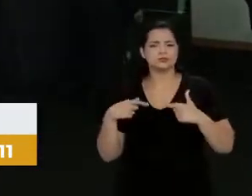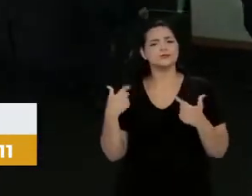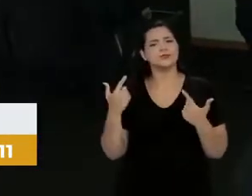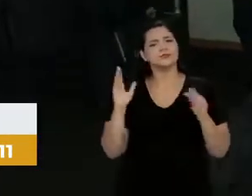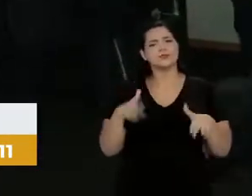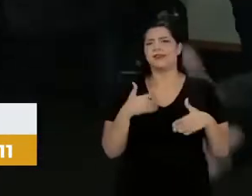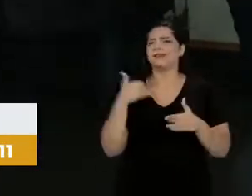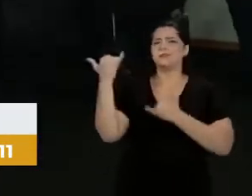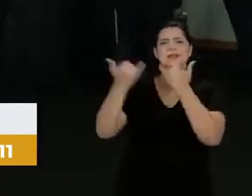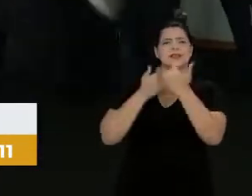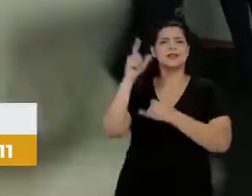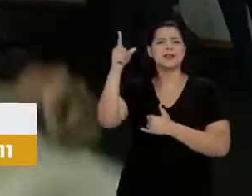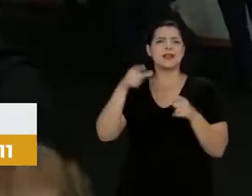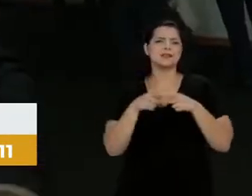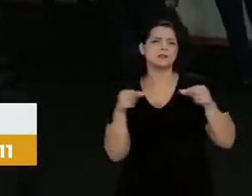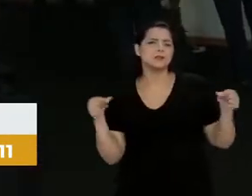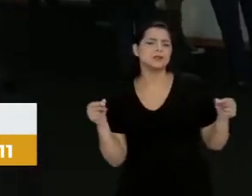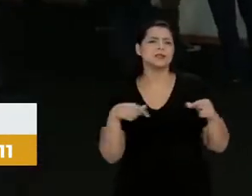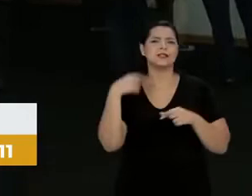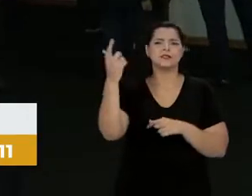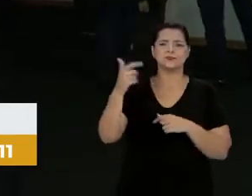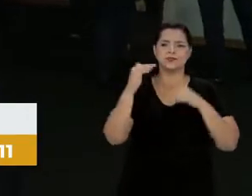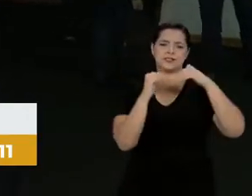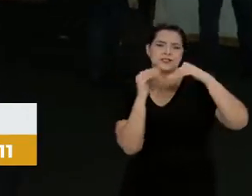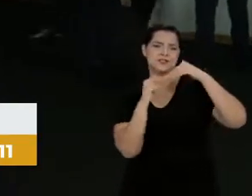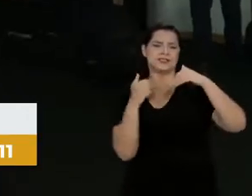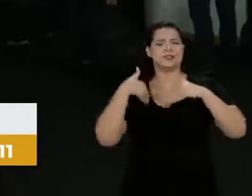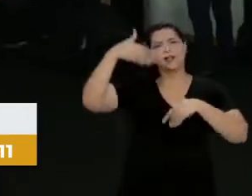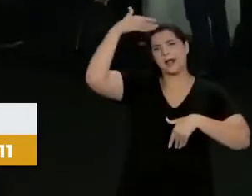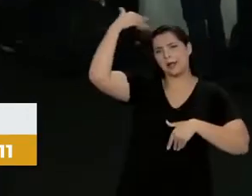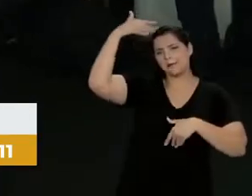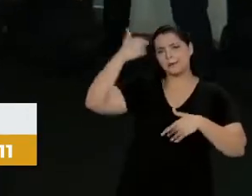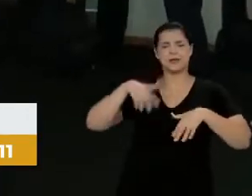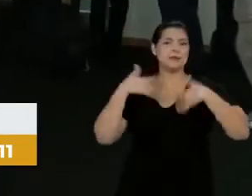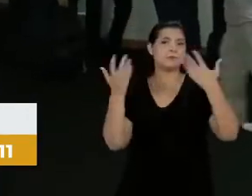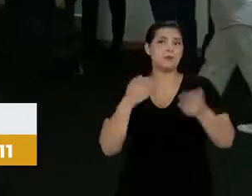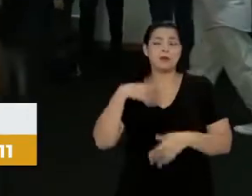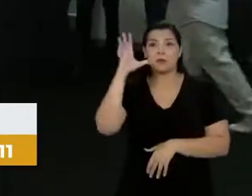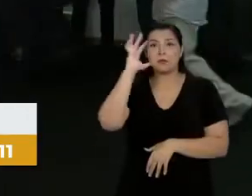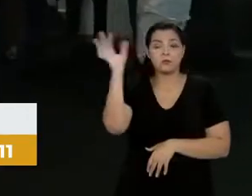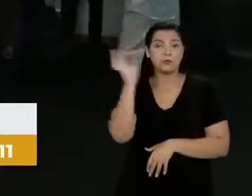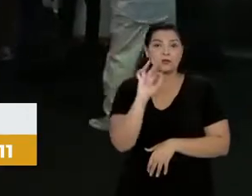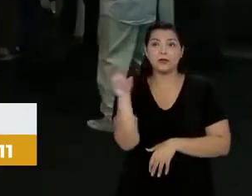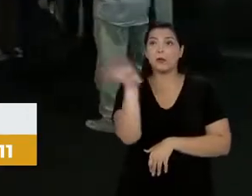com a japonesada, curti um pouco lá, fui no salão fazer as unhas, fui fazer cabelo. Não entendo nada